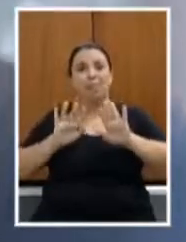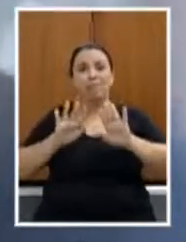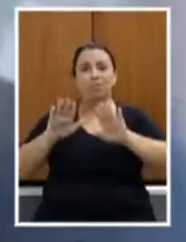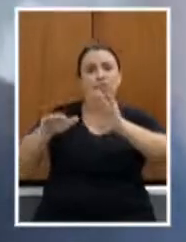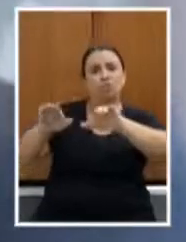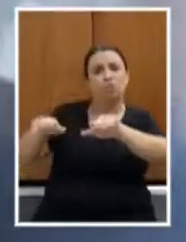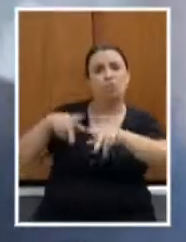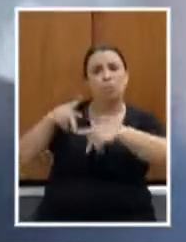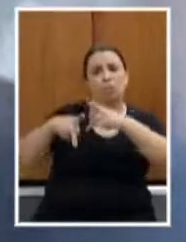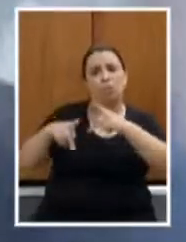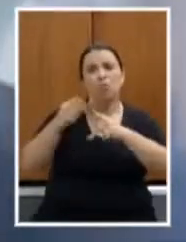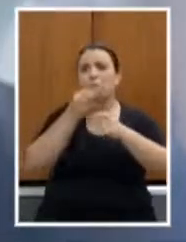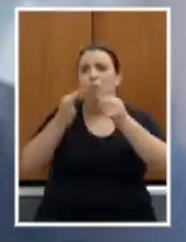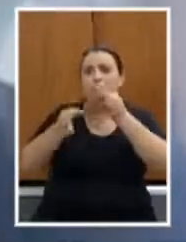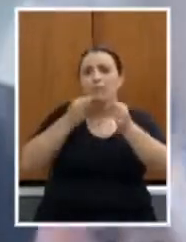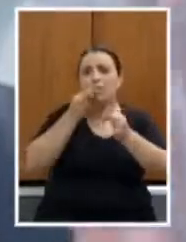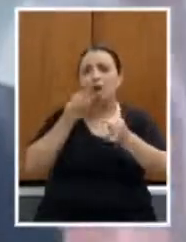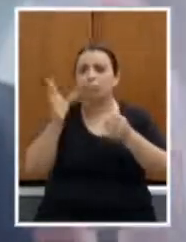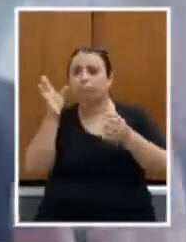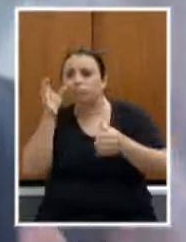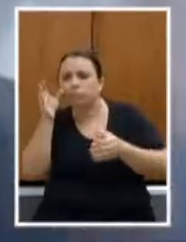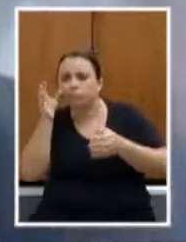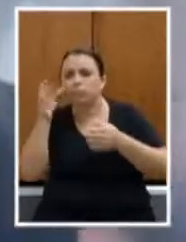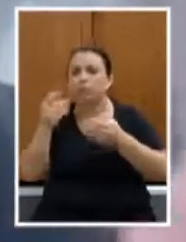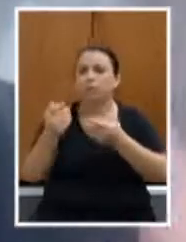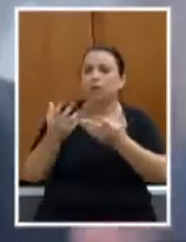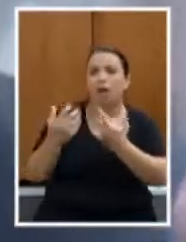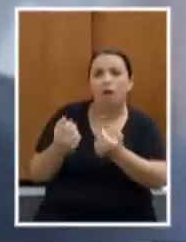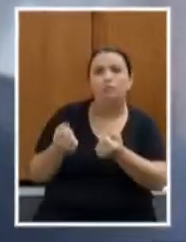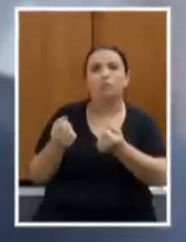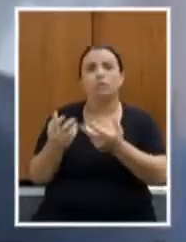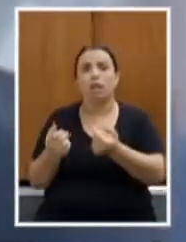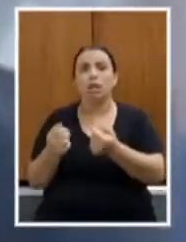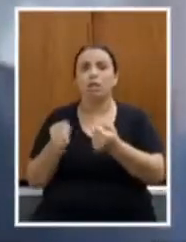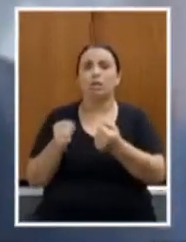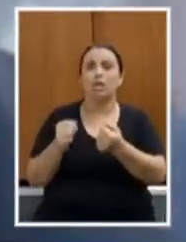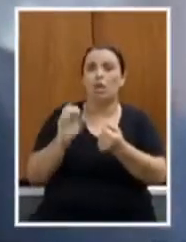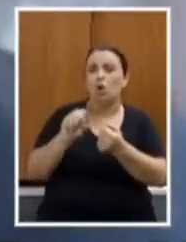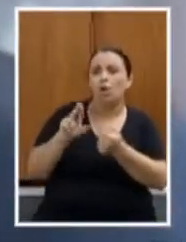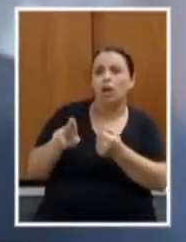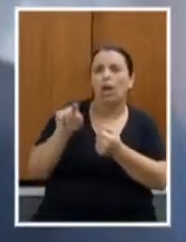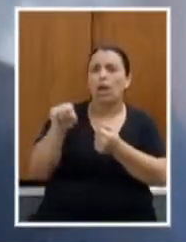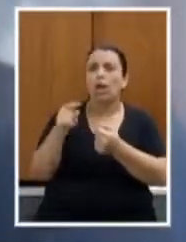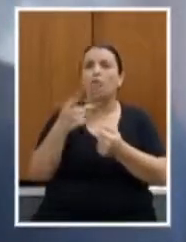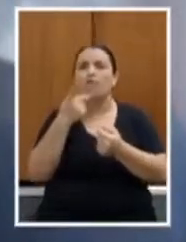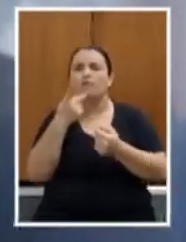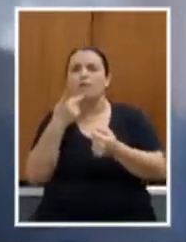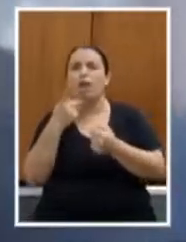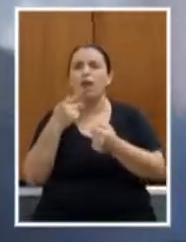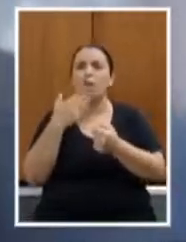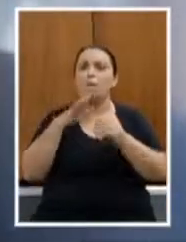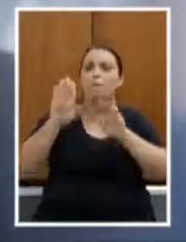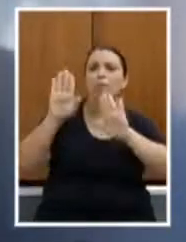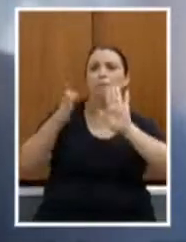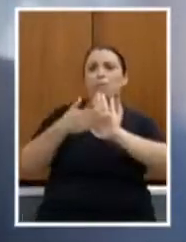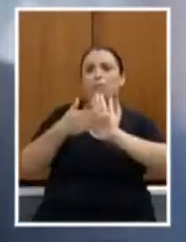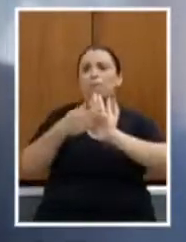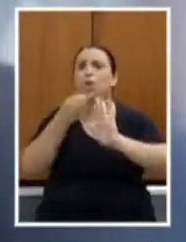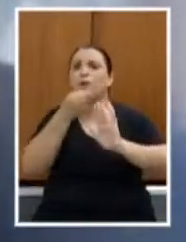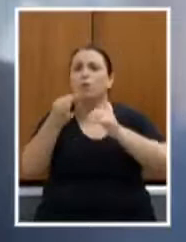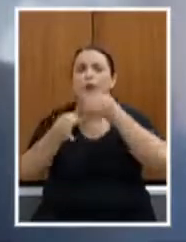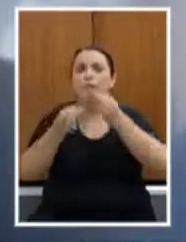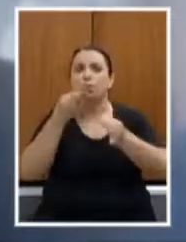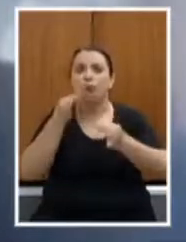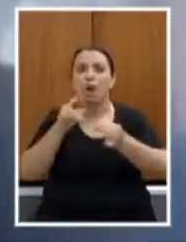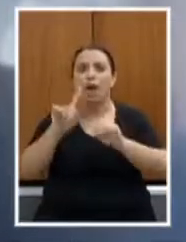opinião, para colocar um dedo, uma mão na indicação do orçamento e não executar,